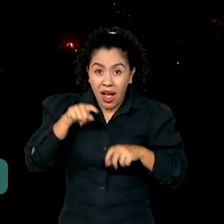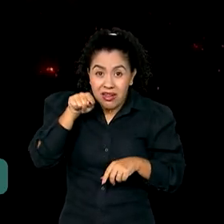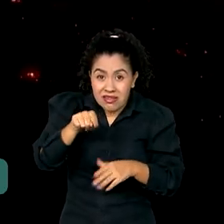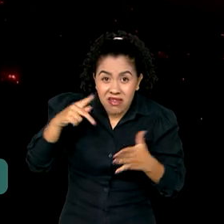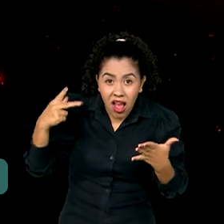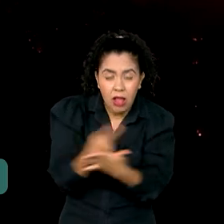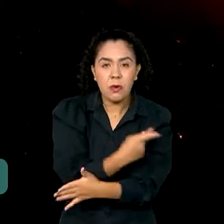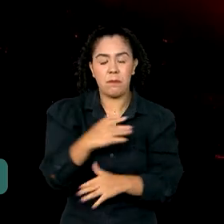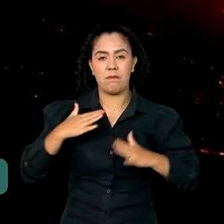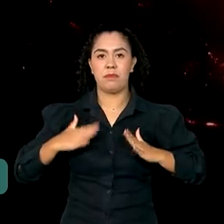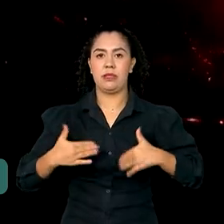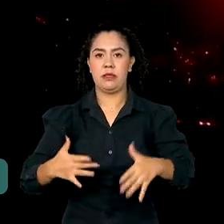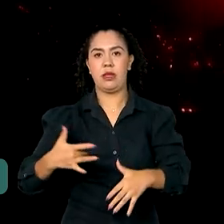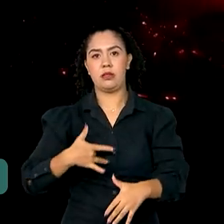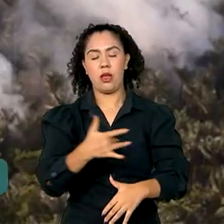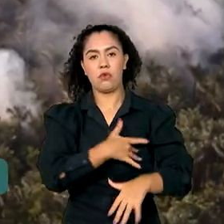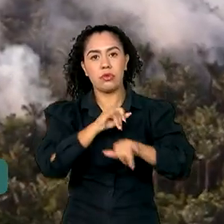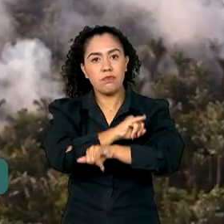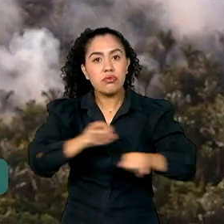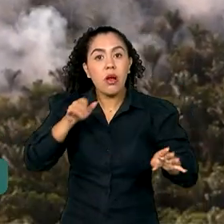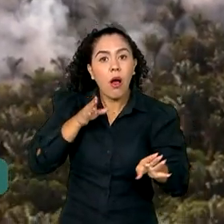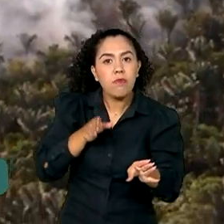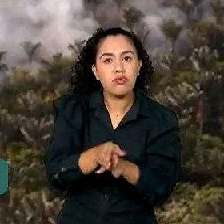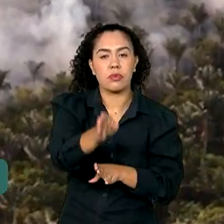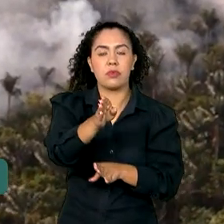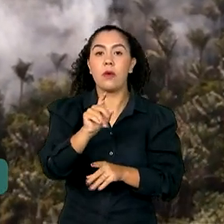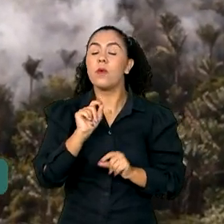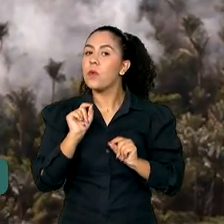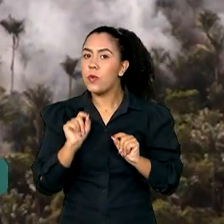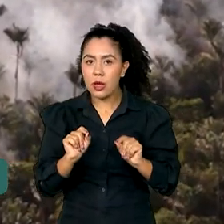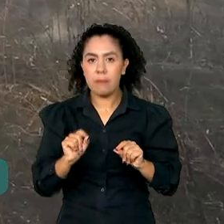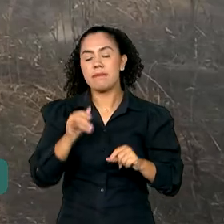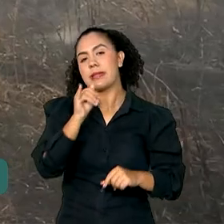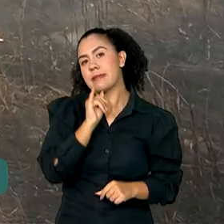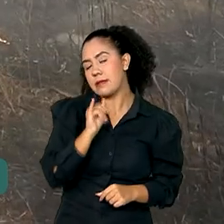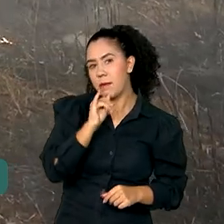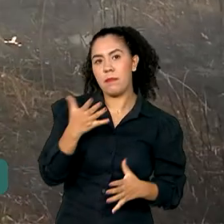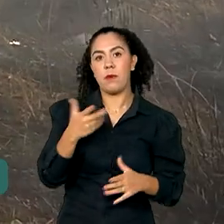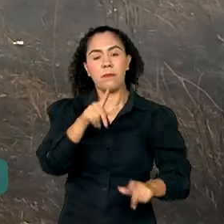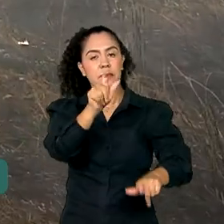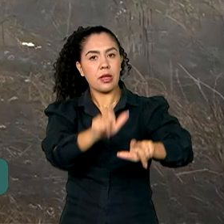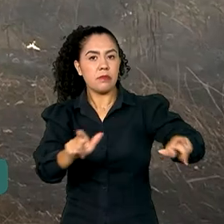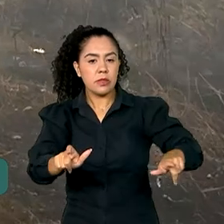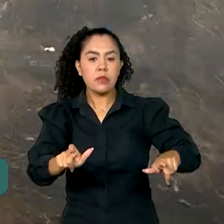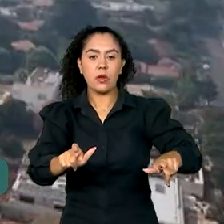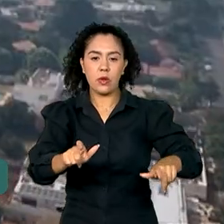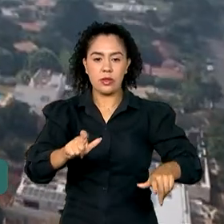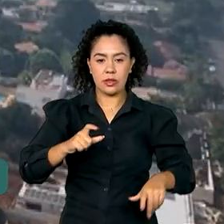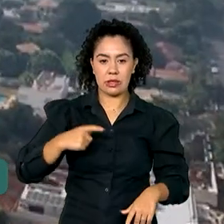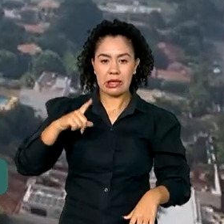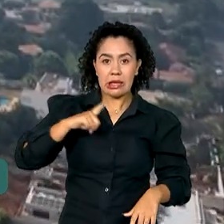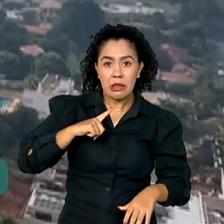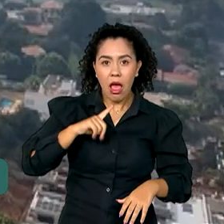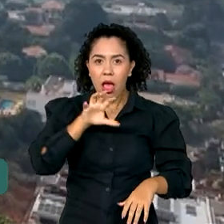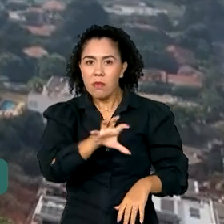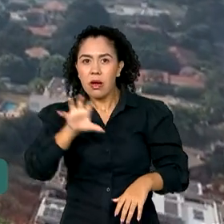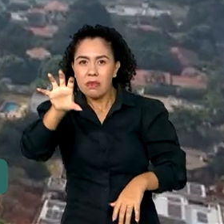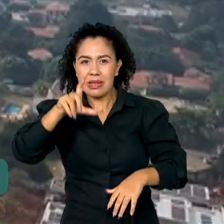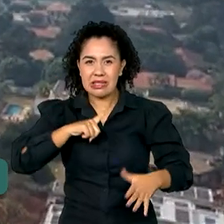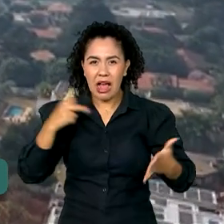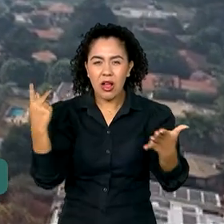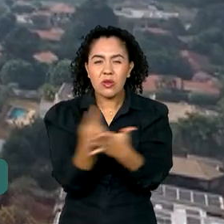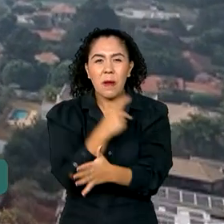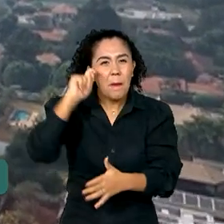as recomendações para a população. A pasta orienta, por exemplo, que as pessoas em regiões atingidas por nevoeiros